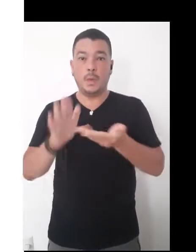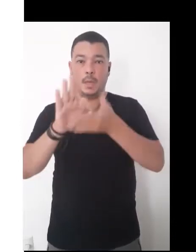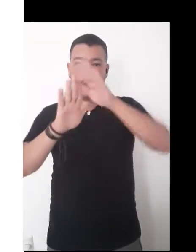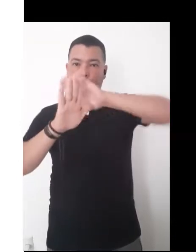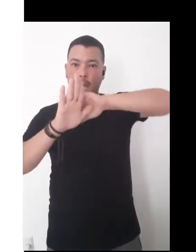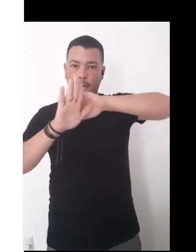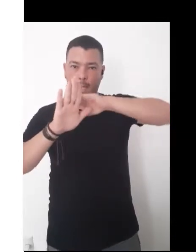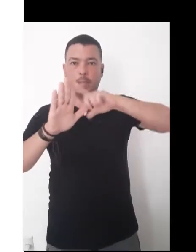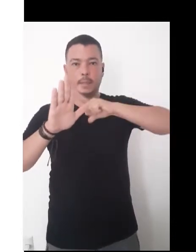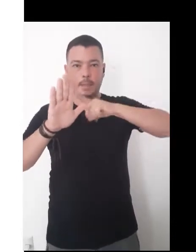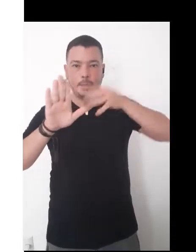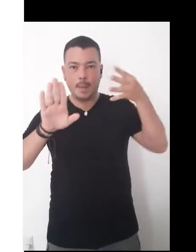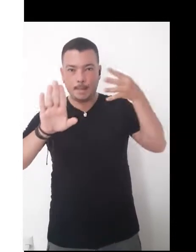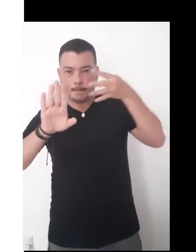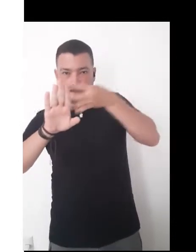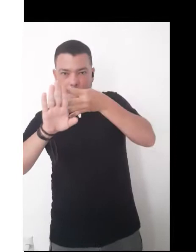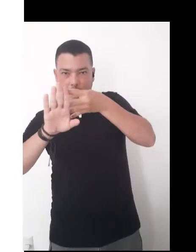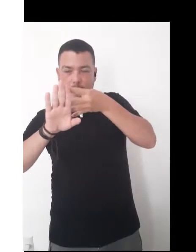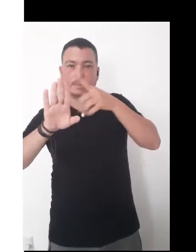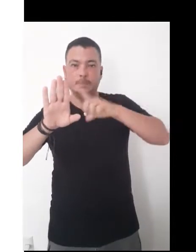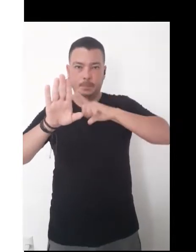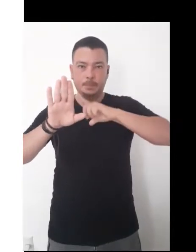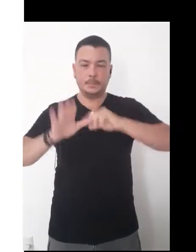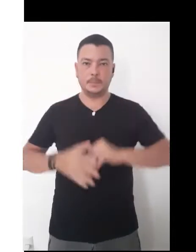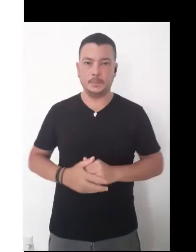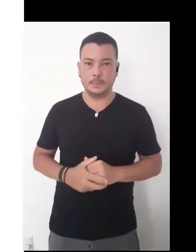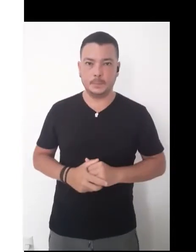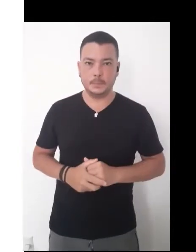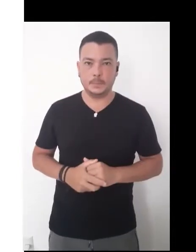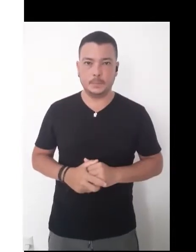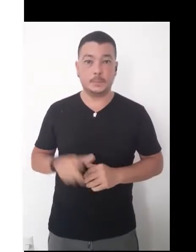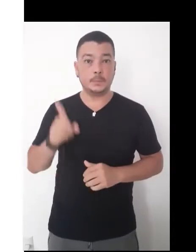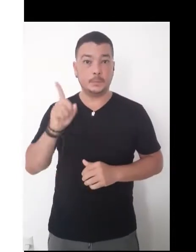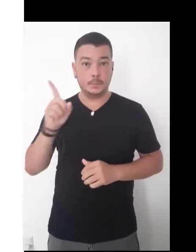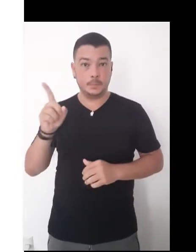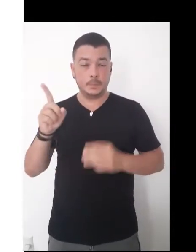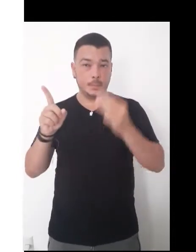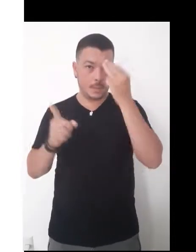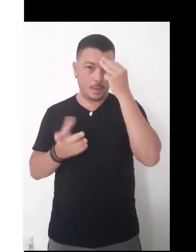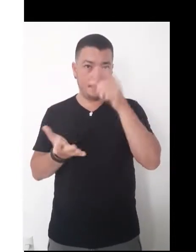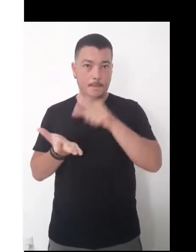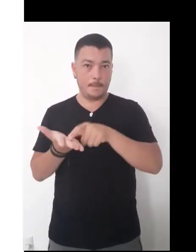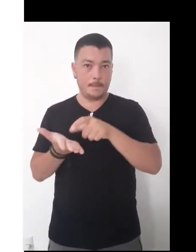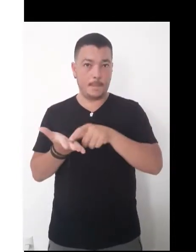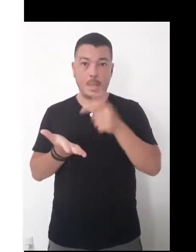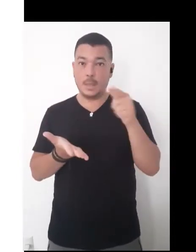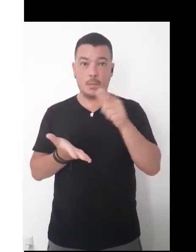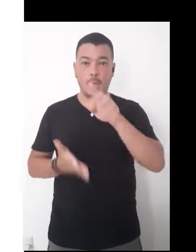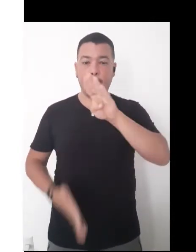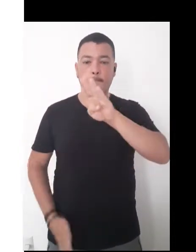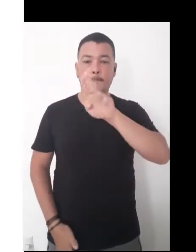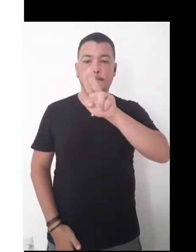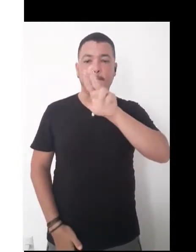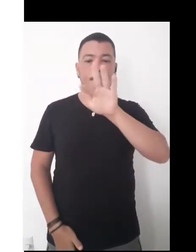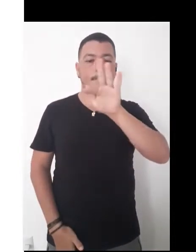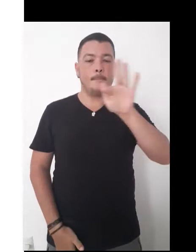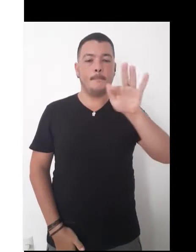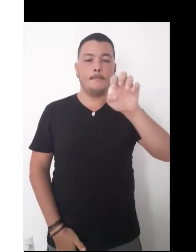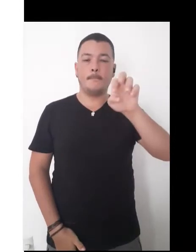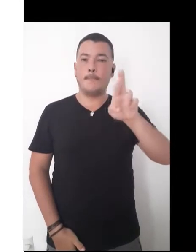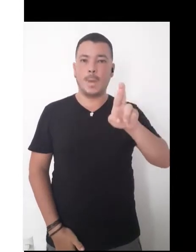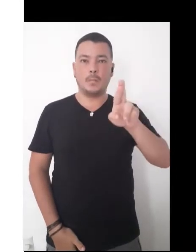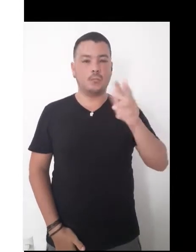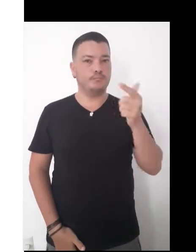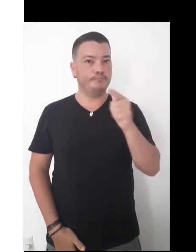ter esses pinos aqui também de contato. E essa memória aqui, se a gente olhar, ela não tem buffer. Né? Ela não tem